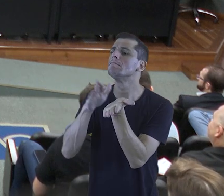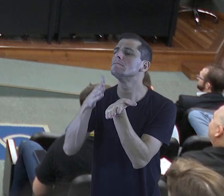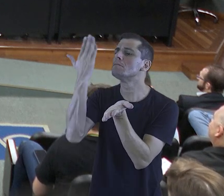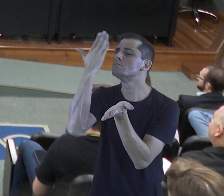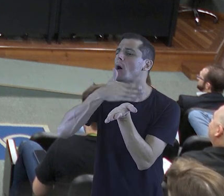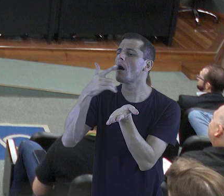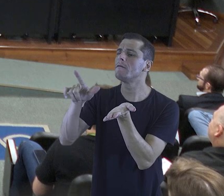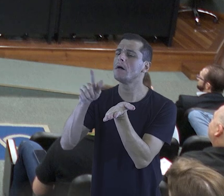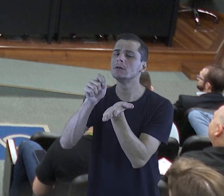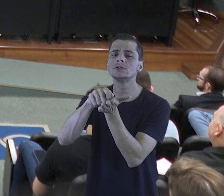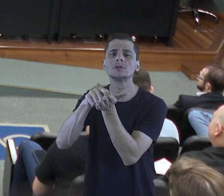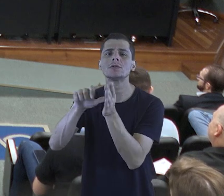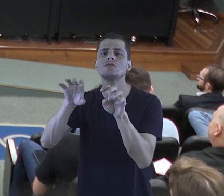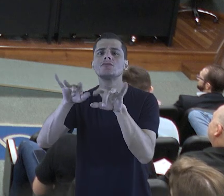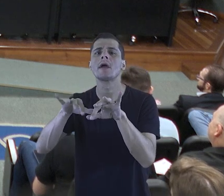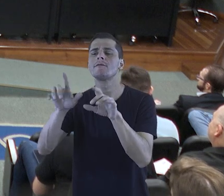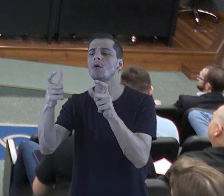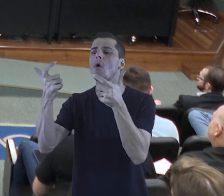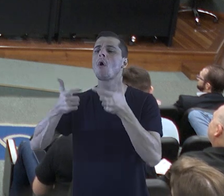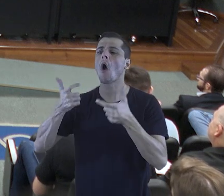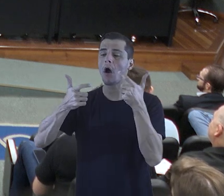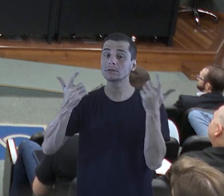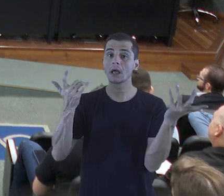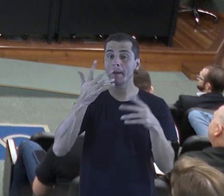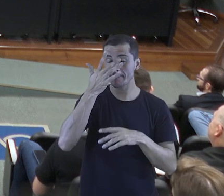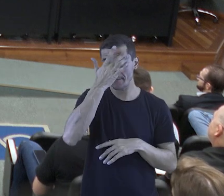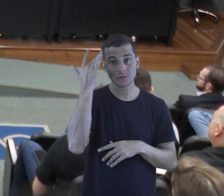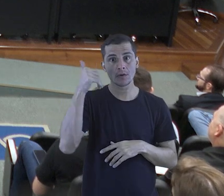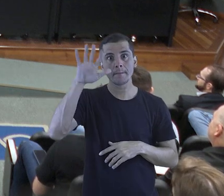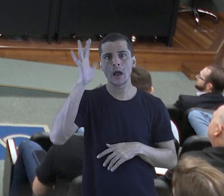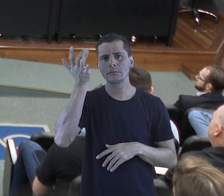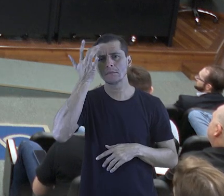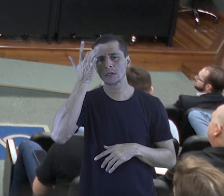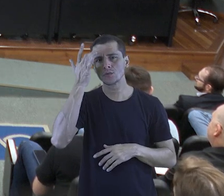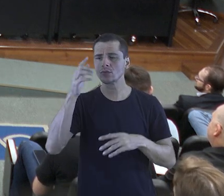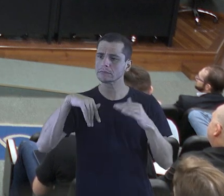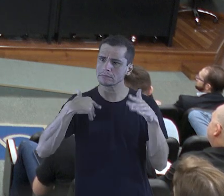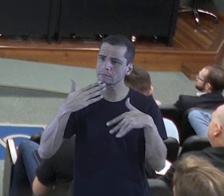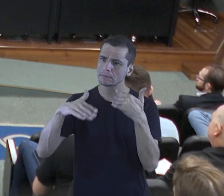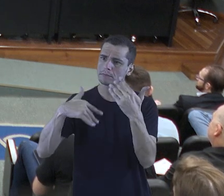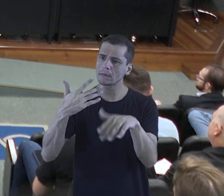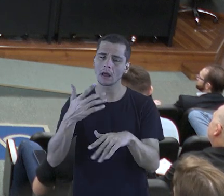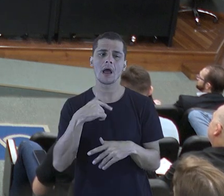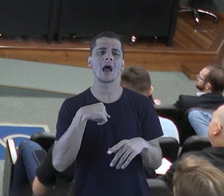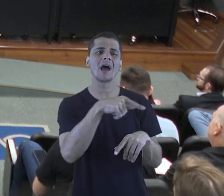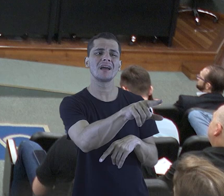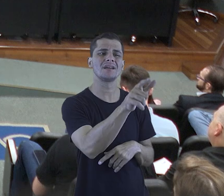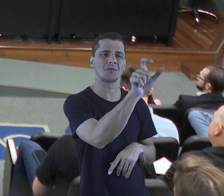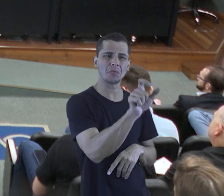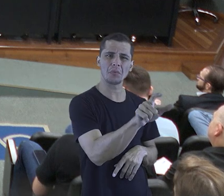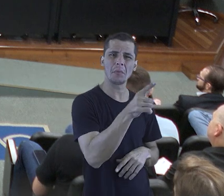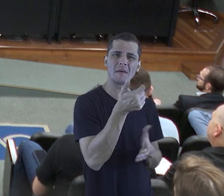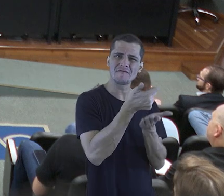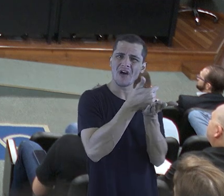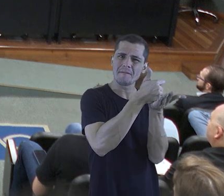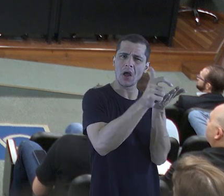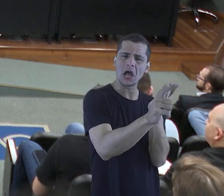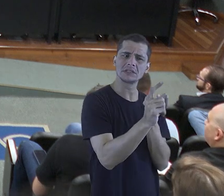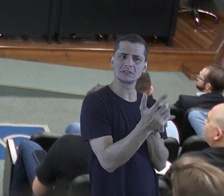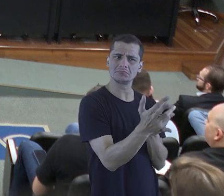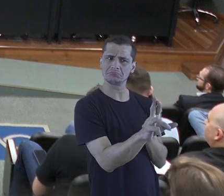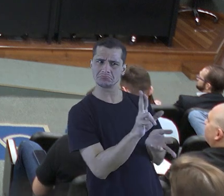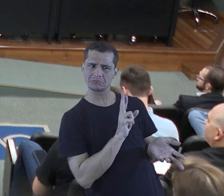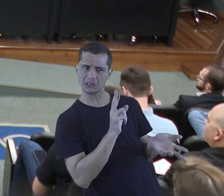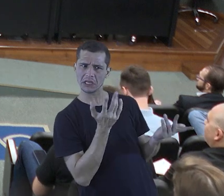Eu queria saber onde estava escrito tudo. Tudo. Aí, sabe o eu sou? Eu sou advogado. Onde é está escrito isso? Onde é que está escrito isso? Mas daí a gente vai